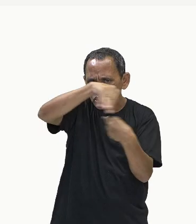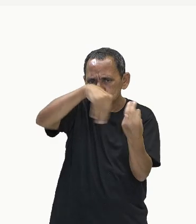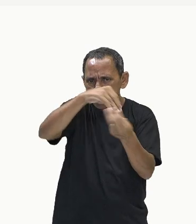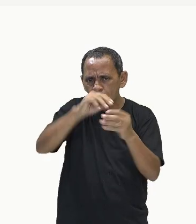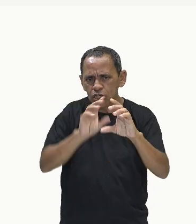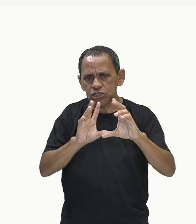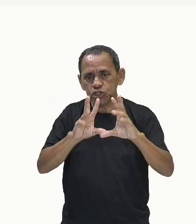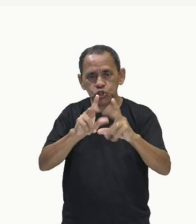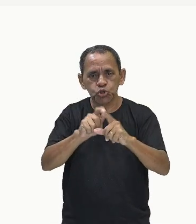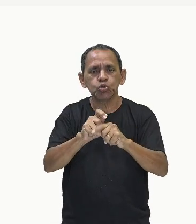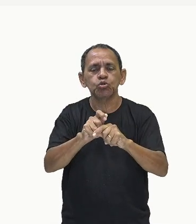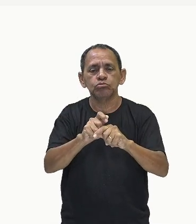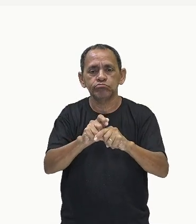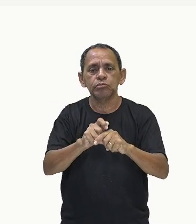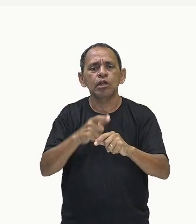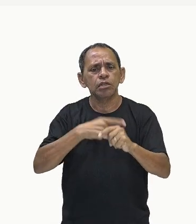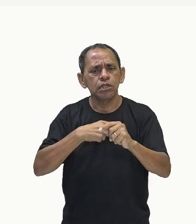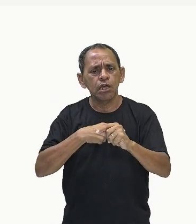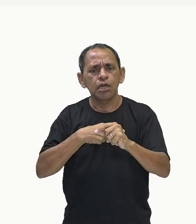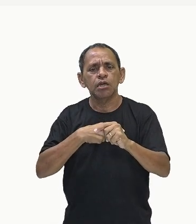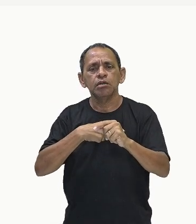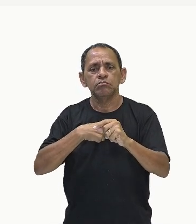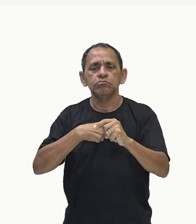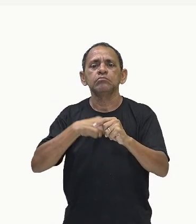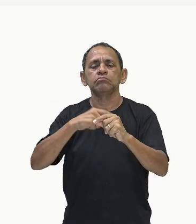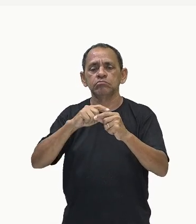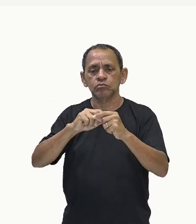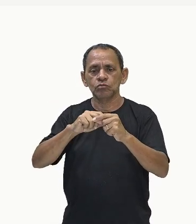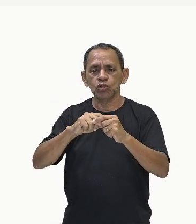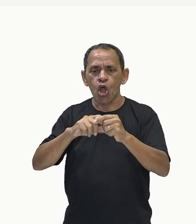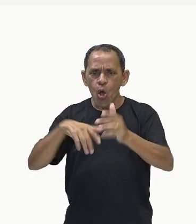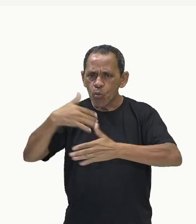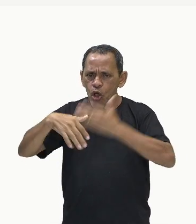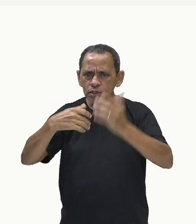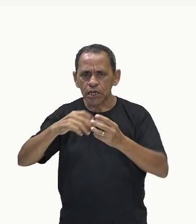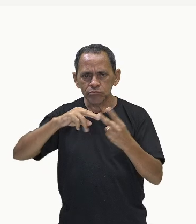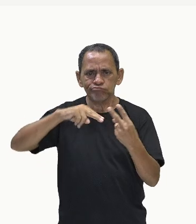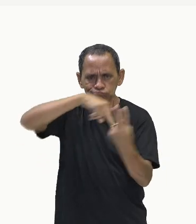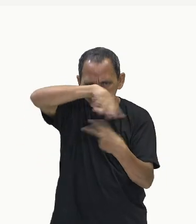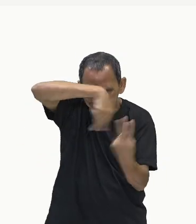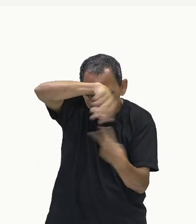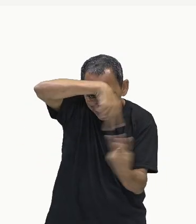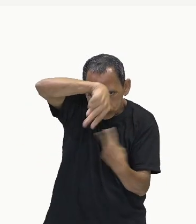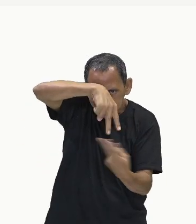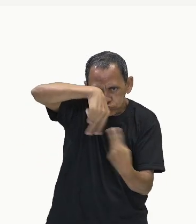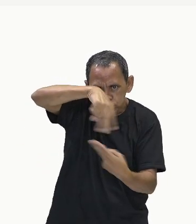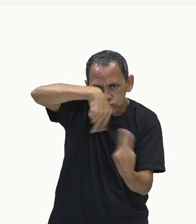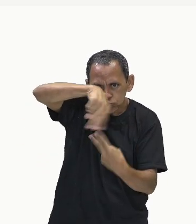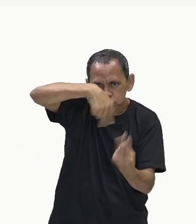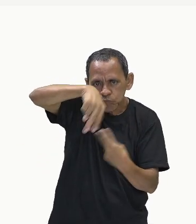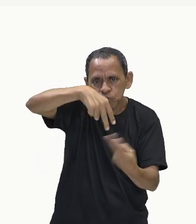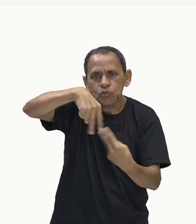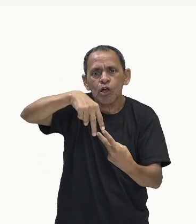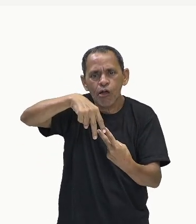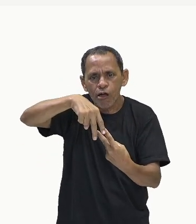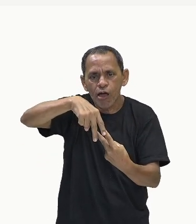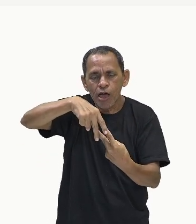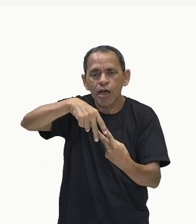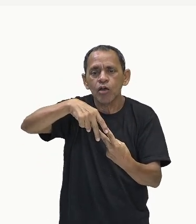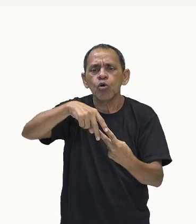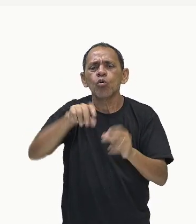Em processos que são chamados de centrifugação, nesta centrifugação, como a